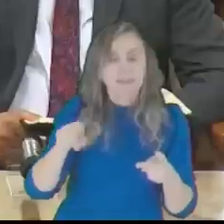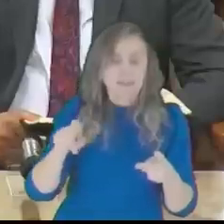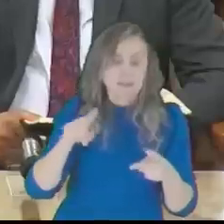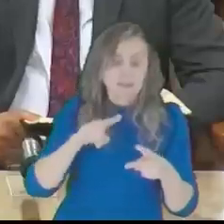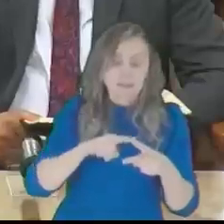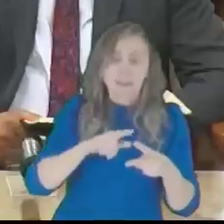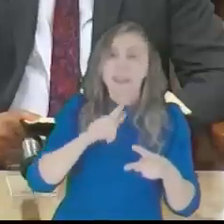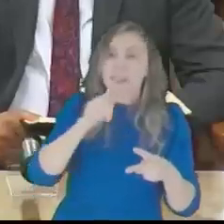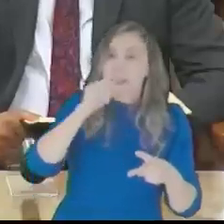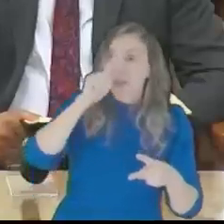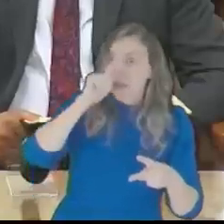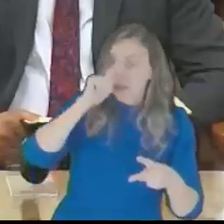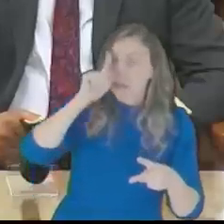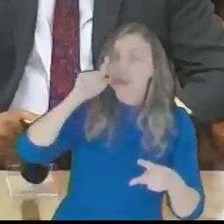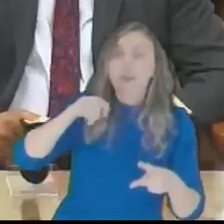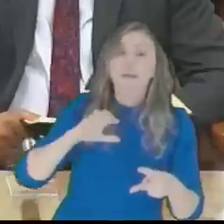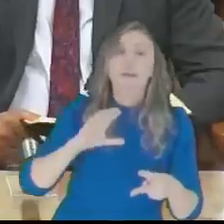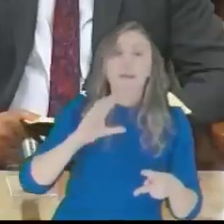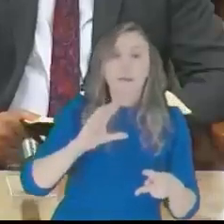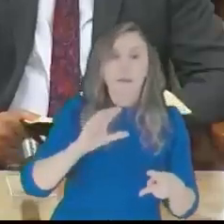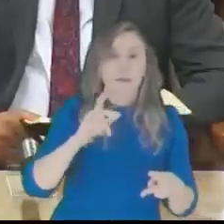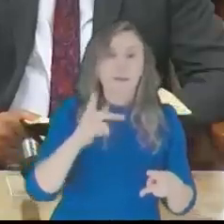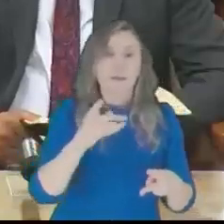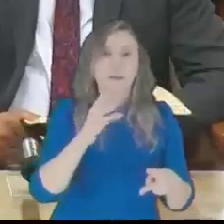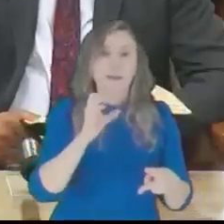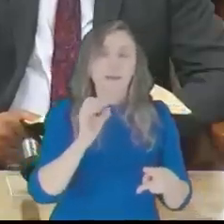cronos, de onde vem o tempo